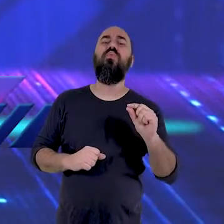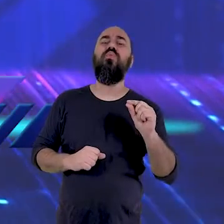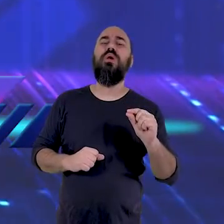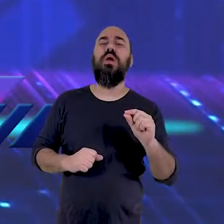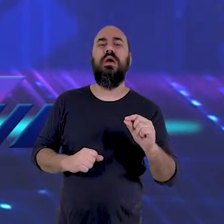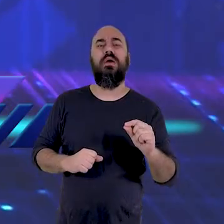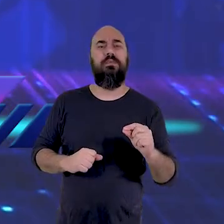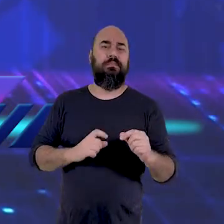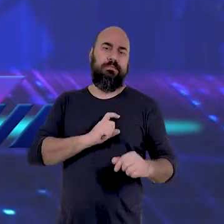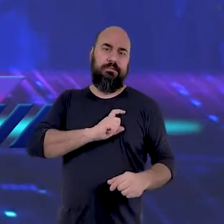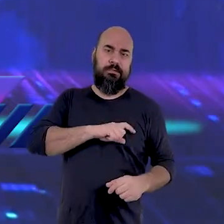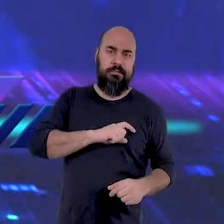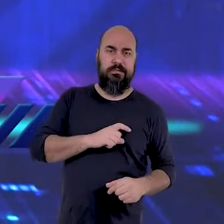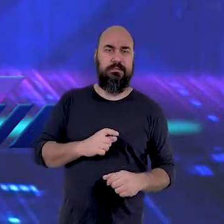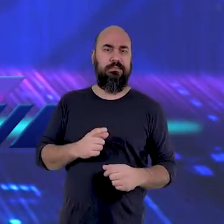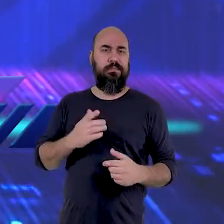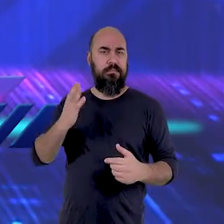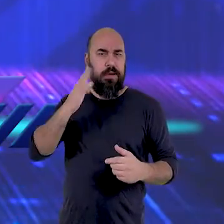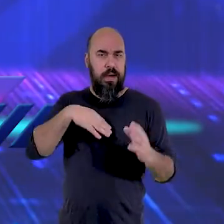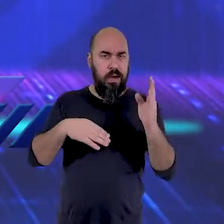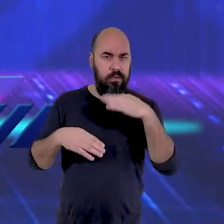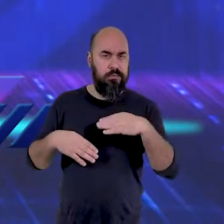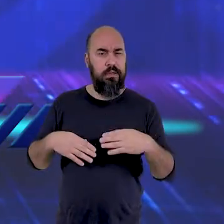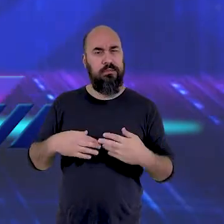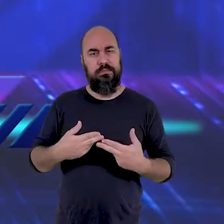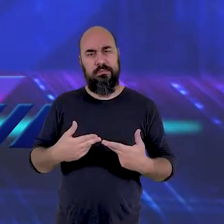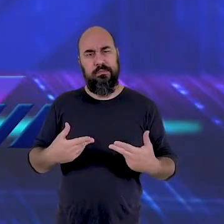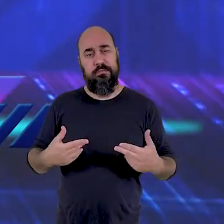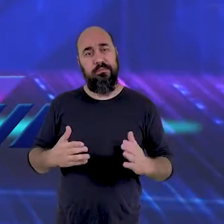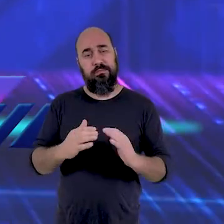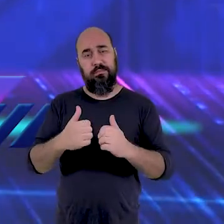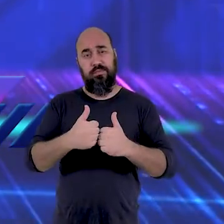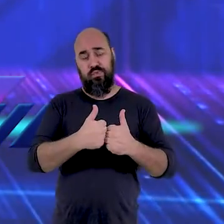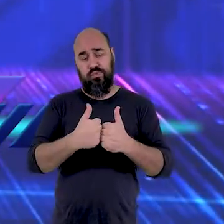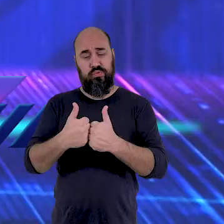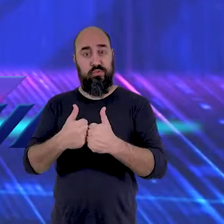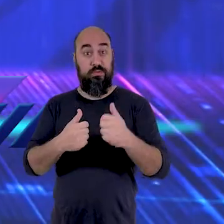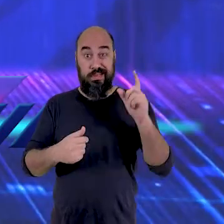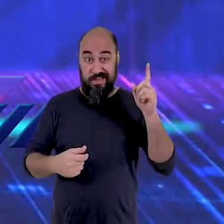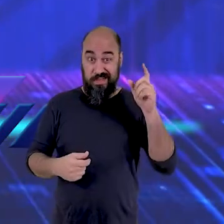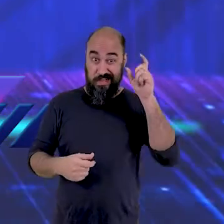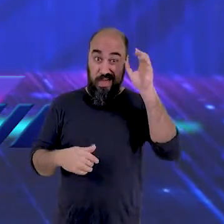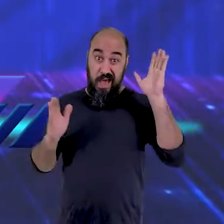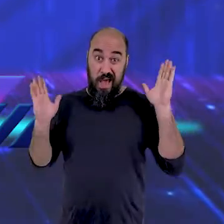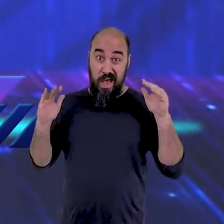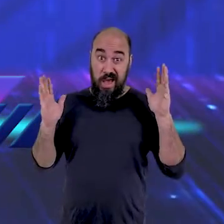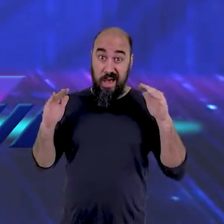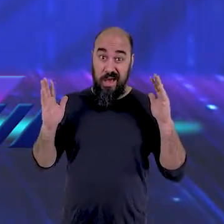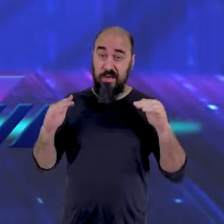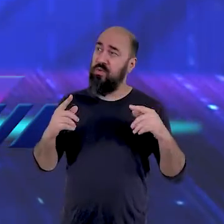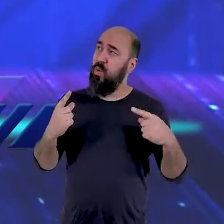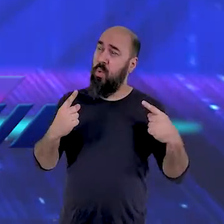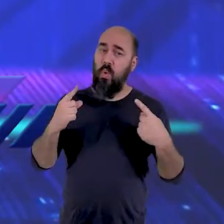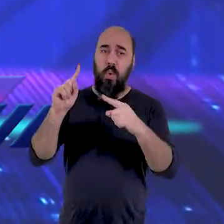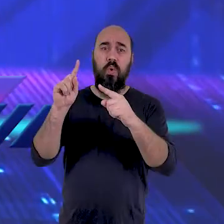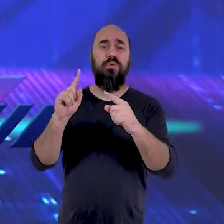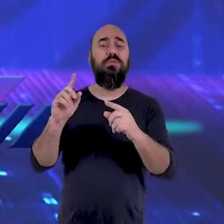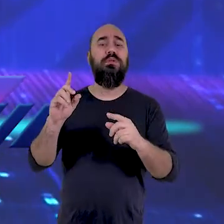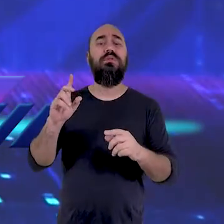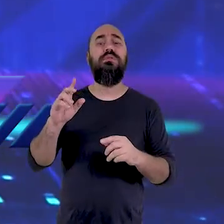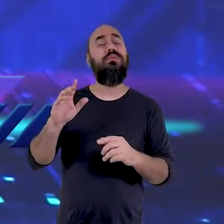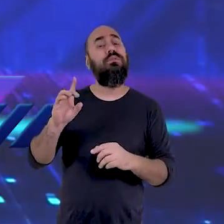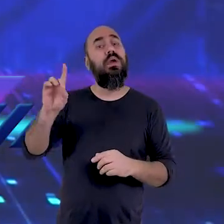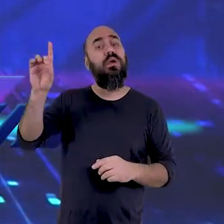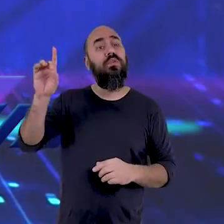por Satanás, por Lúcifer, o anjo que se rebelou no céu e angariou um exército de anjos